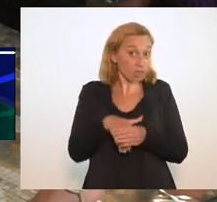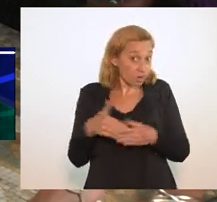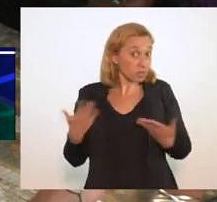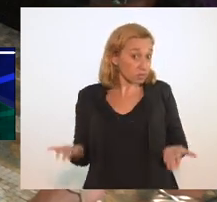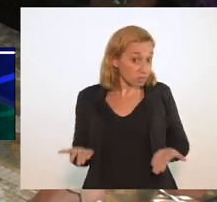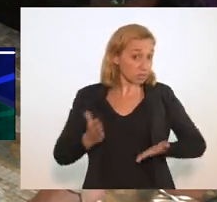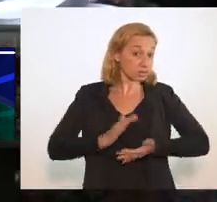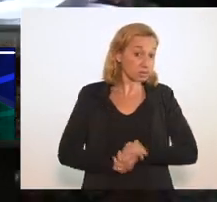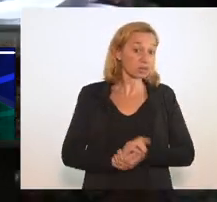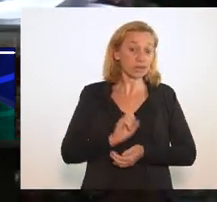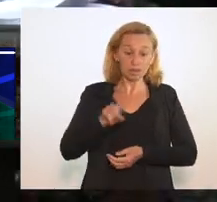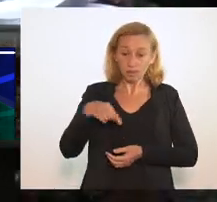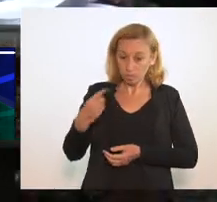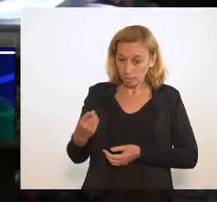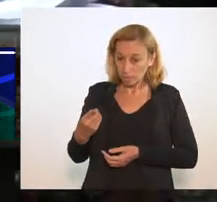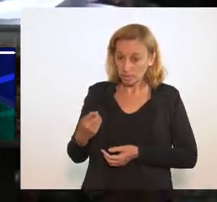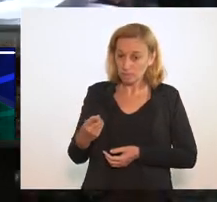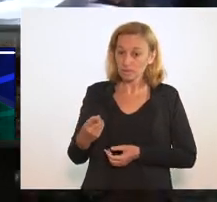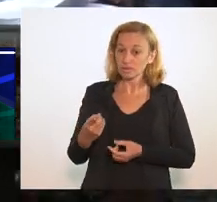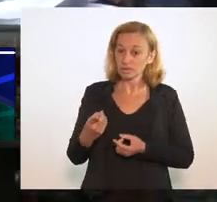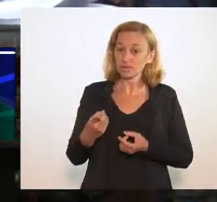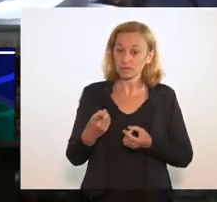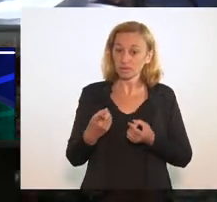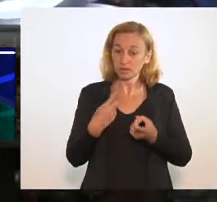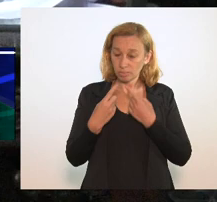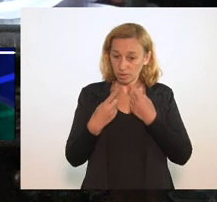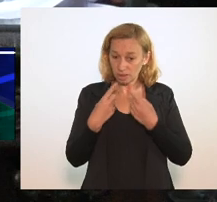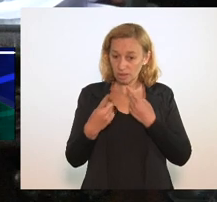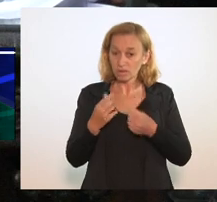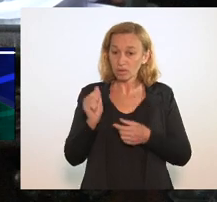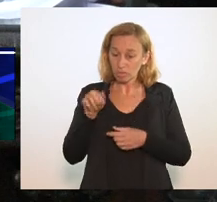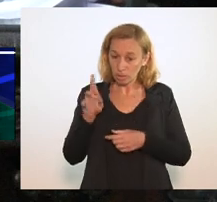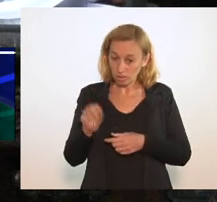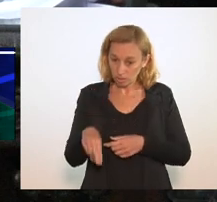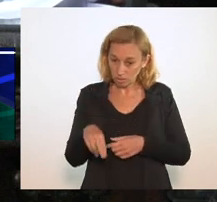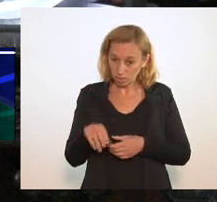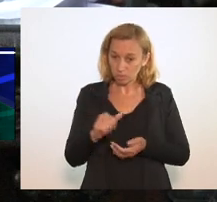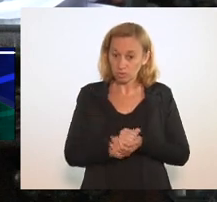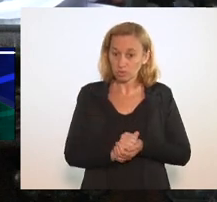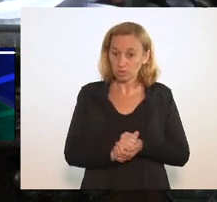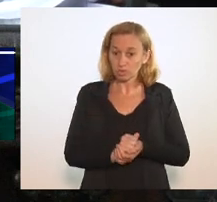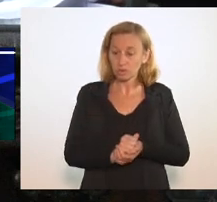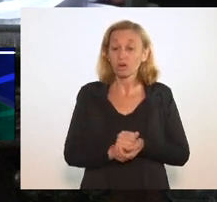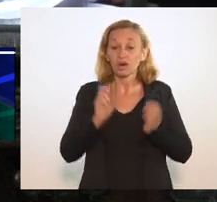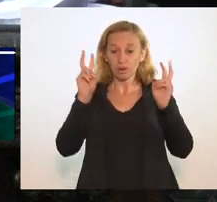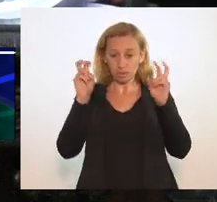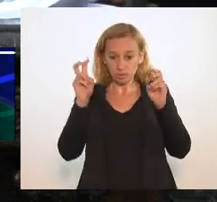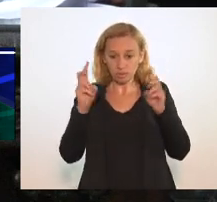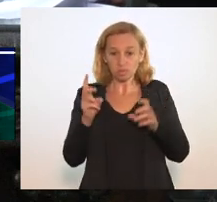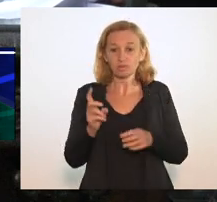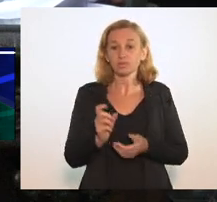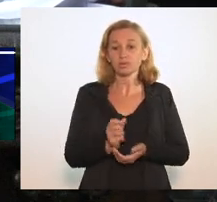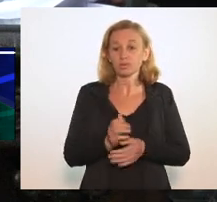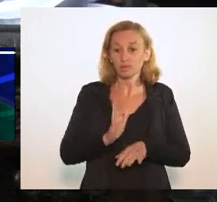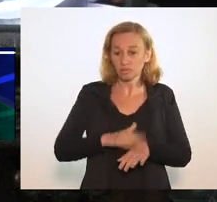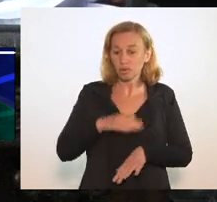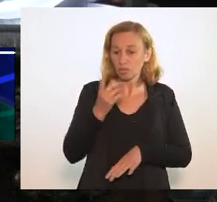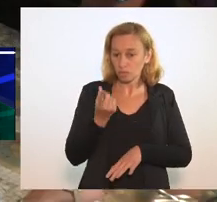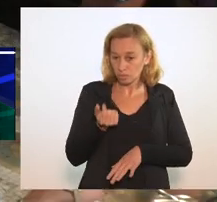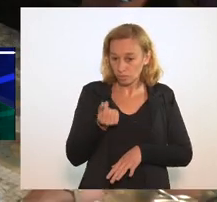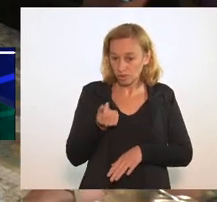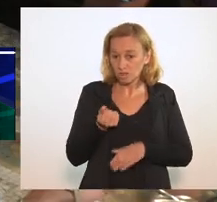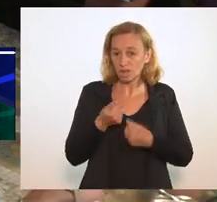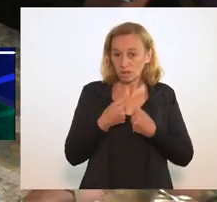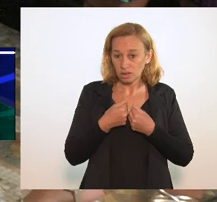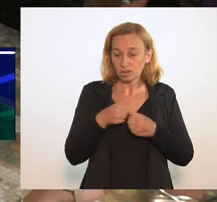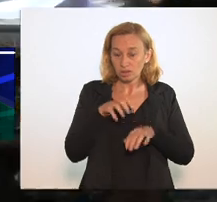Porque... Após a declaração, vamos entrar no debate que o deputado antes suscitou em relação à questão das passagens, do aumento e do preço do combustível. É só por uma